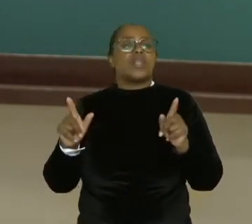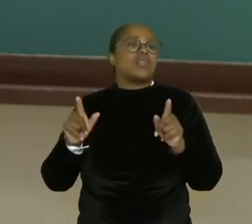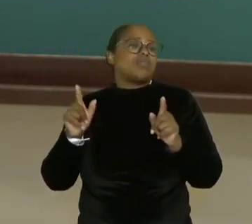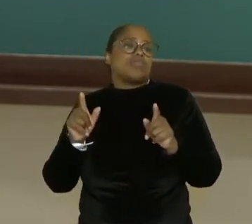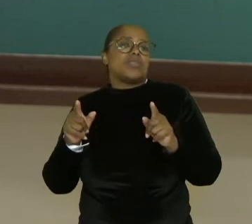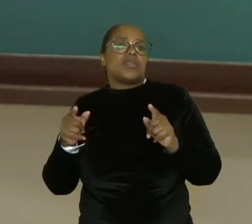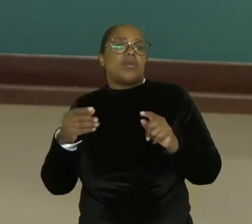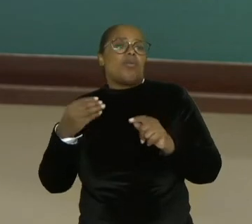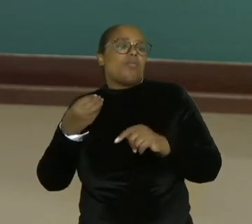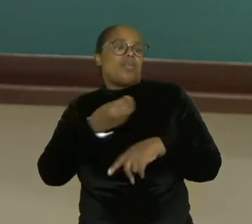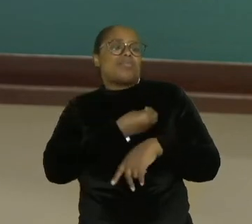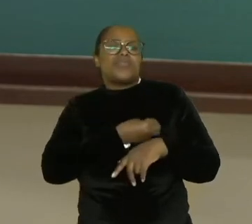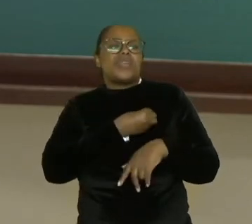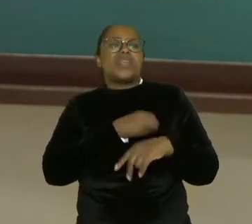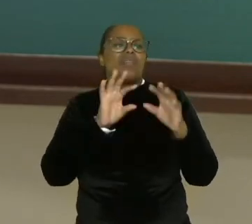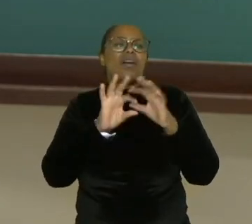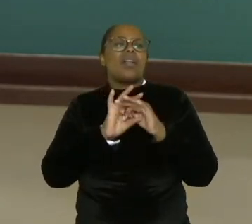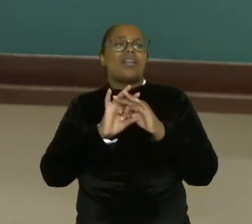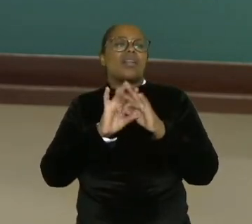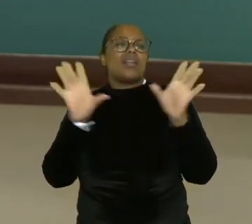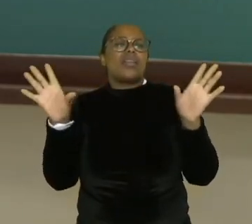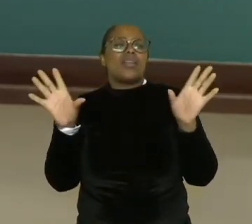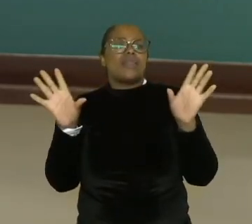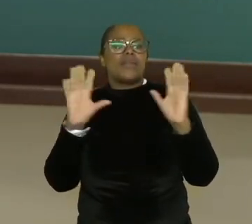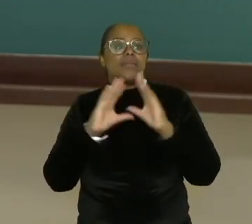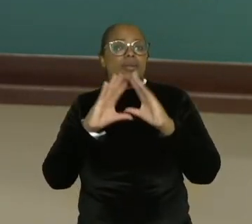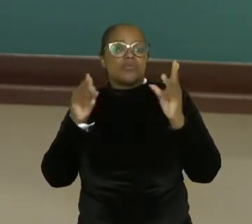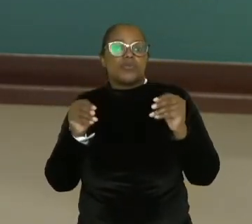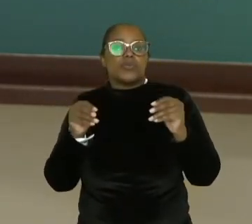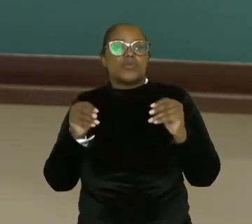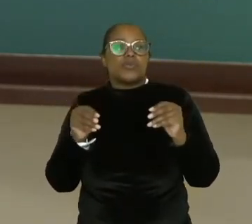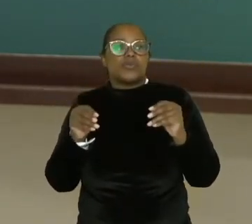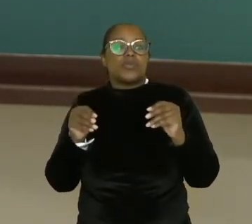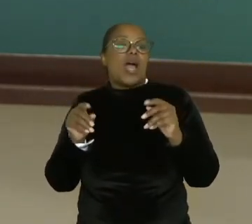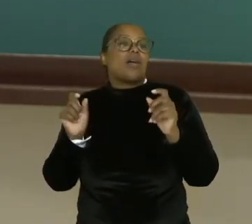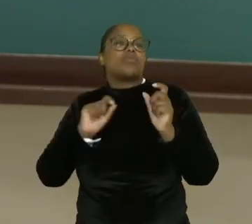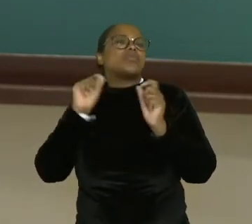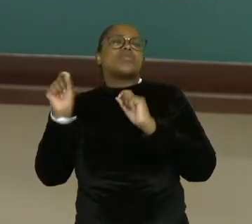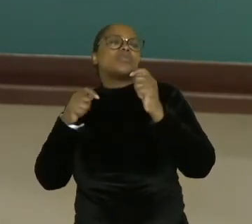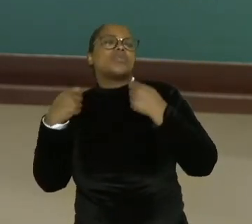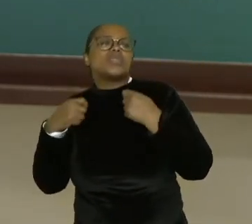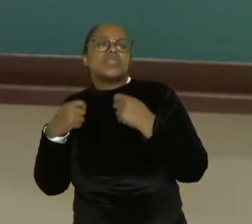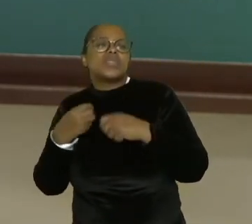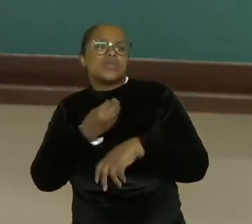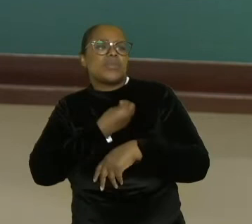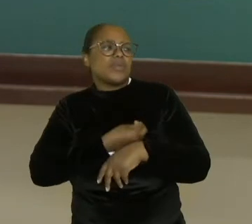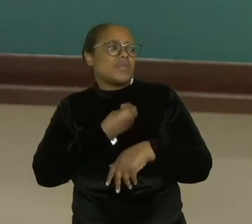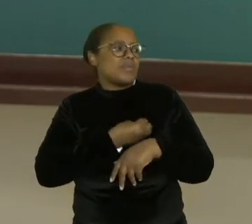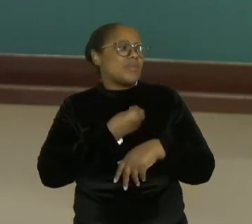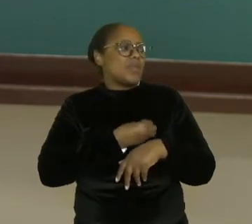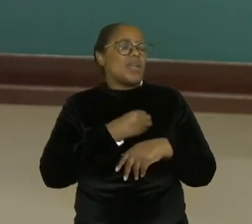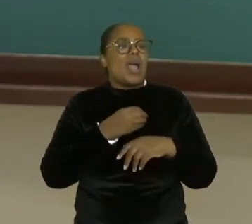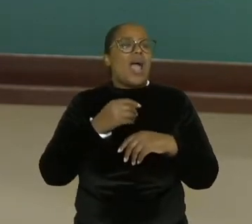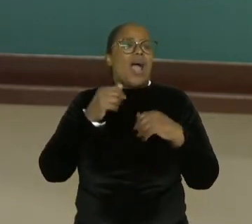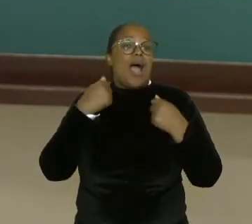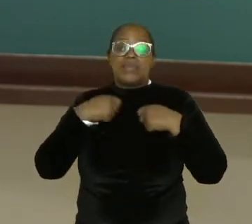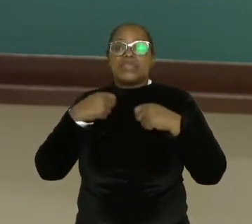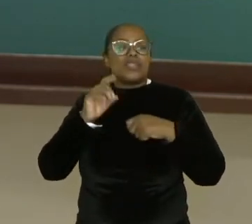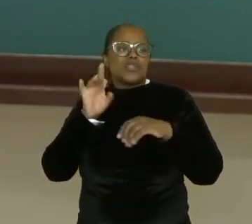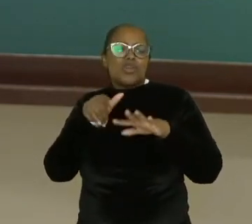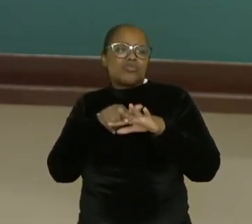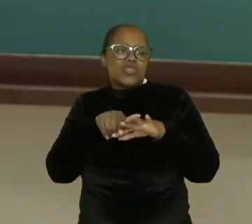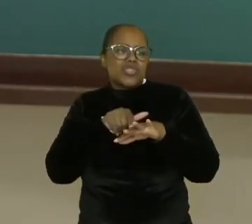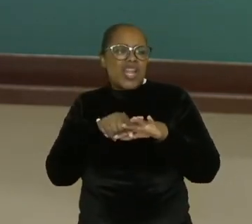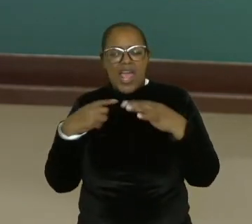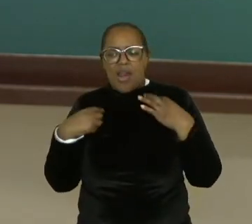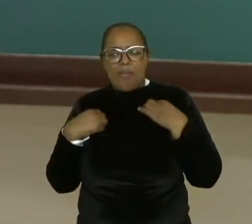né, sem muito consumo, questionava esse grande consumo, né? O que eu preciso para viver? Ah, a pessoa fala uma prancha, um chinelo, o que que